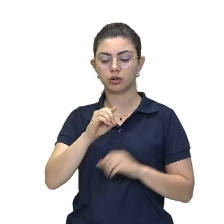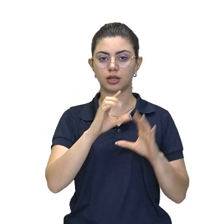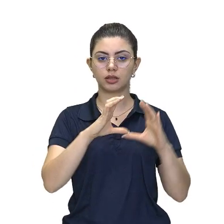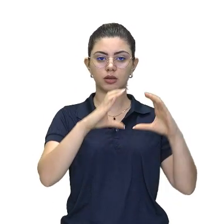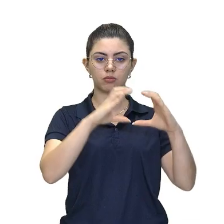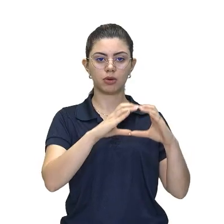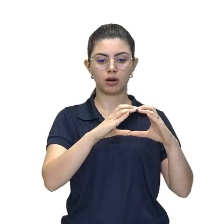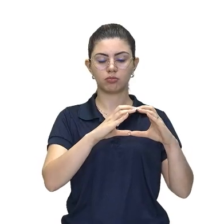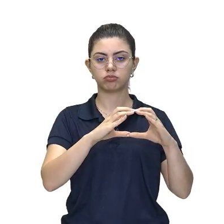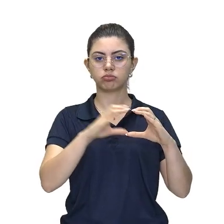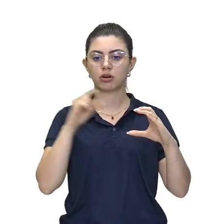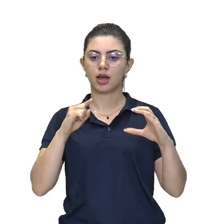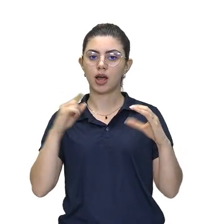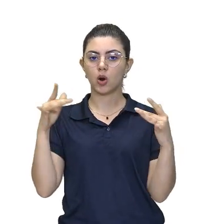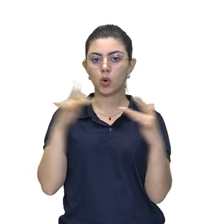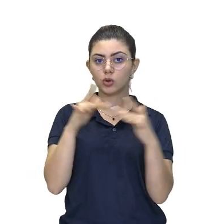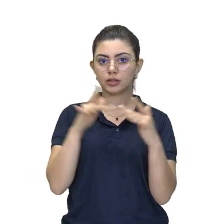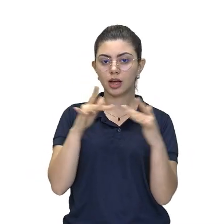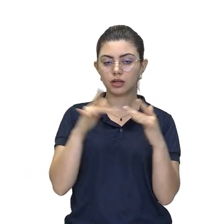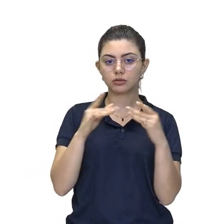tem a liberação da energia.